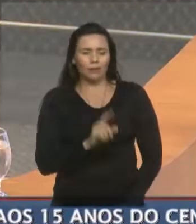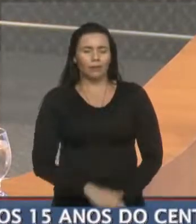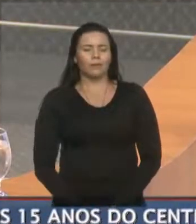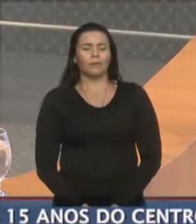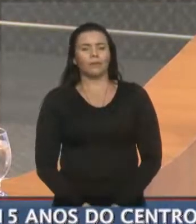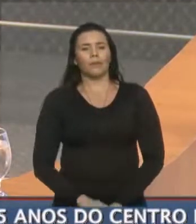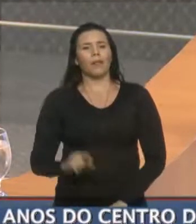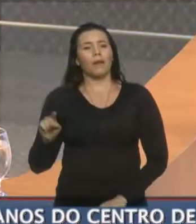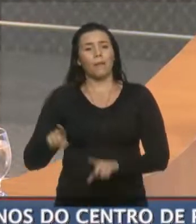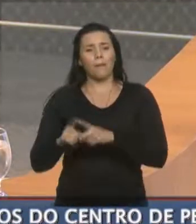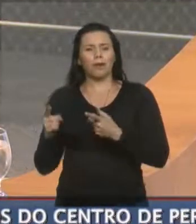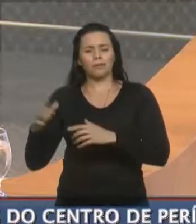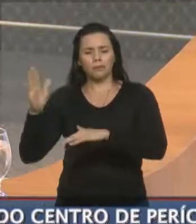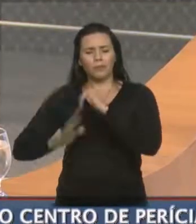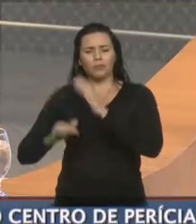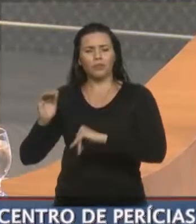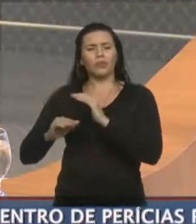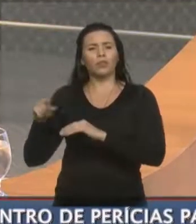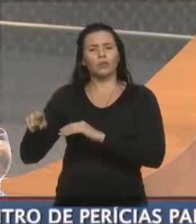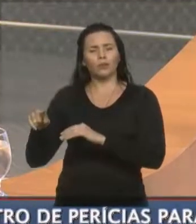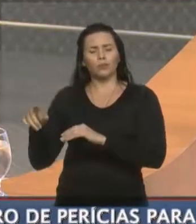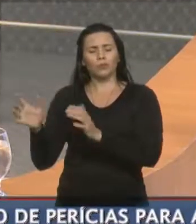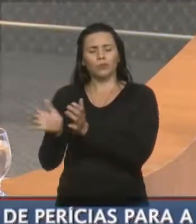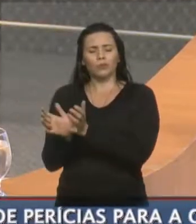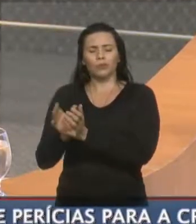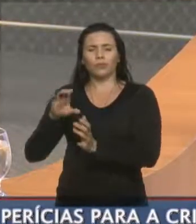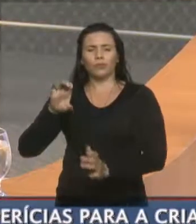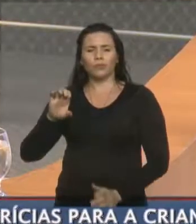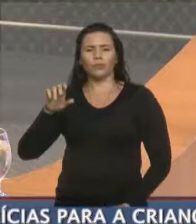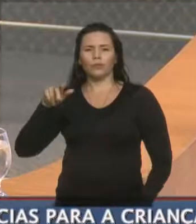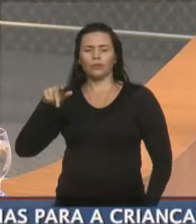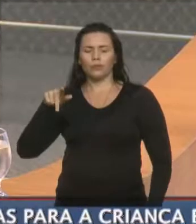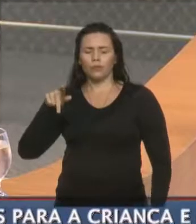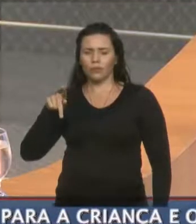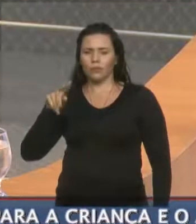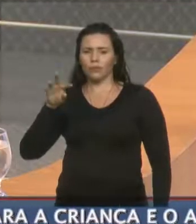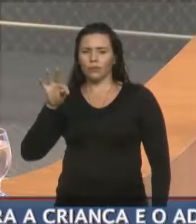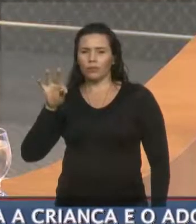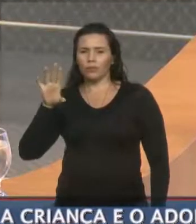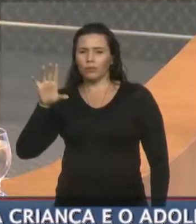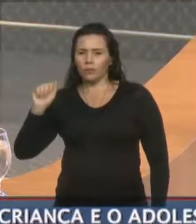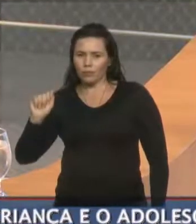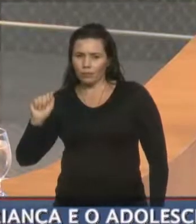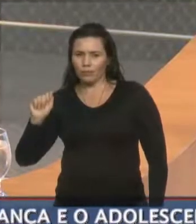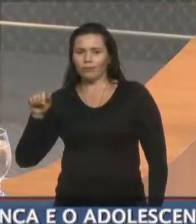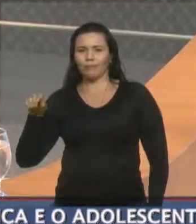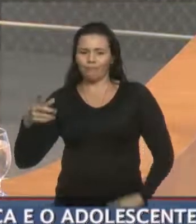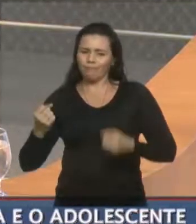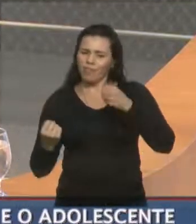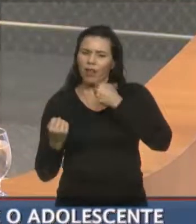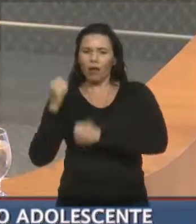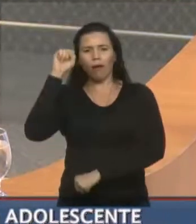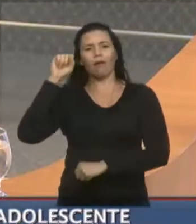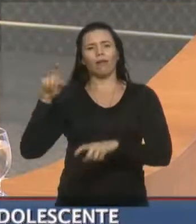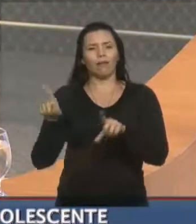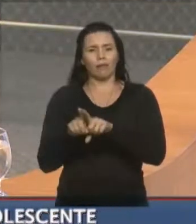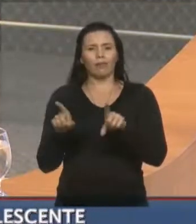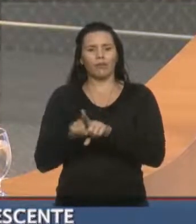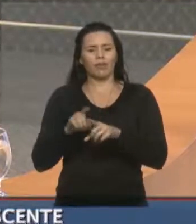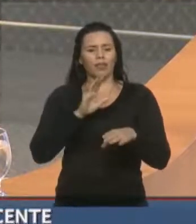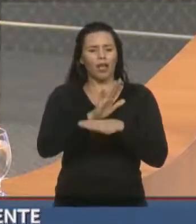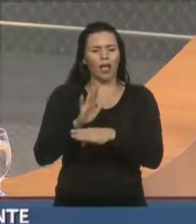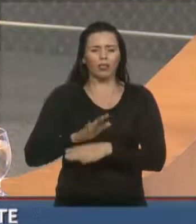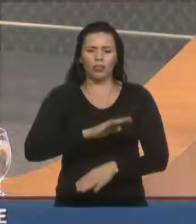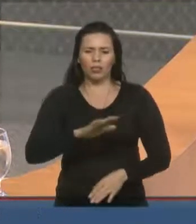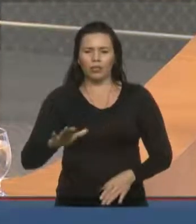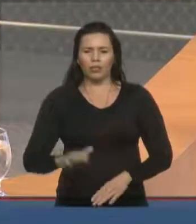aqui. Fazer essa sessão, contribuir com o trabalho de vocês, inclusive com a destinação de recursos, faz com que eu